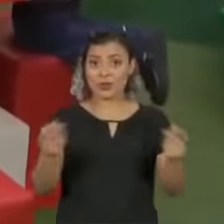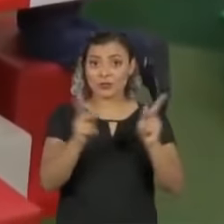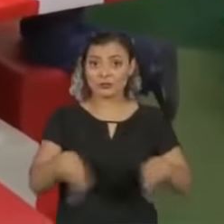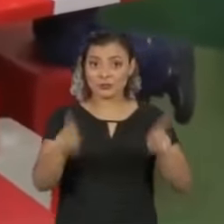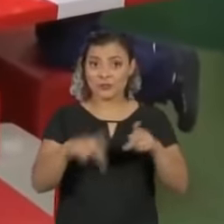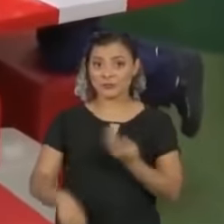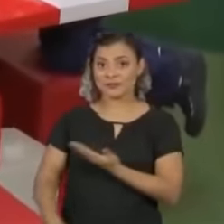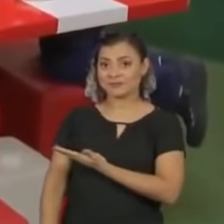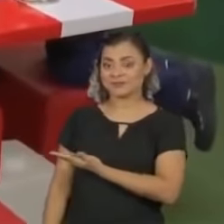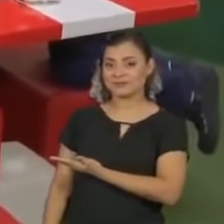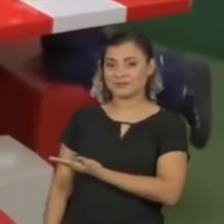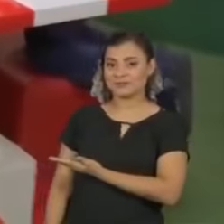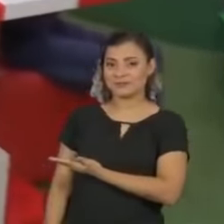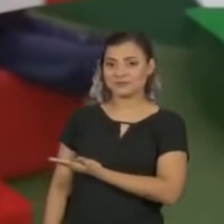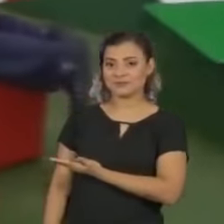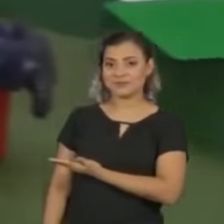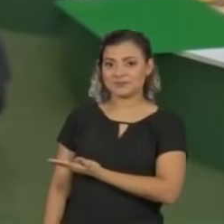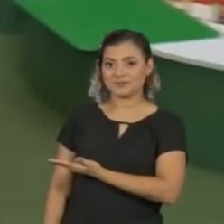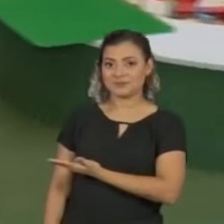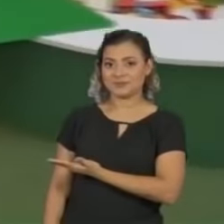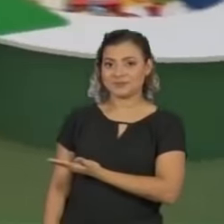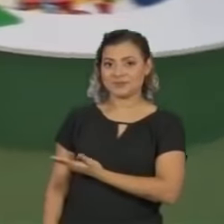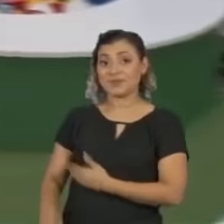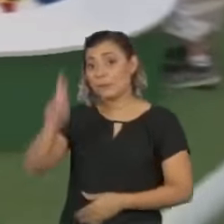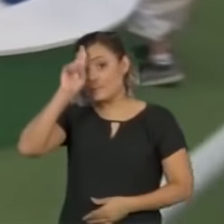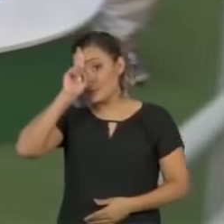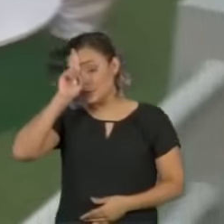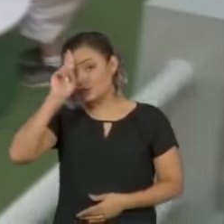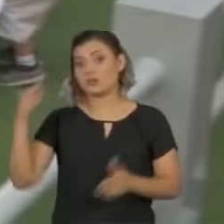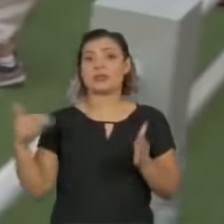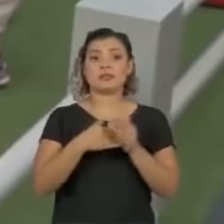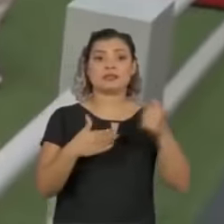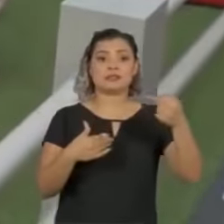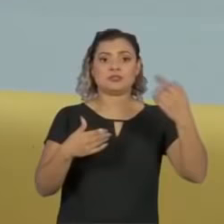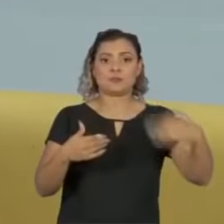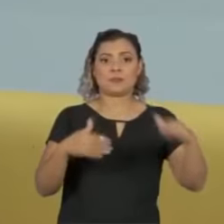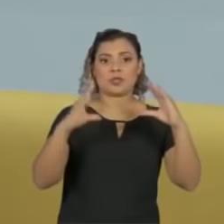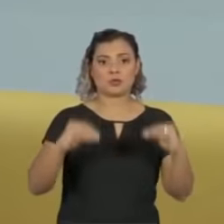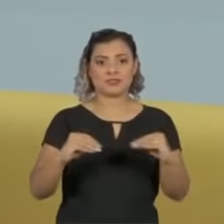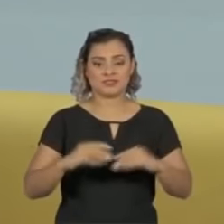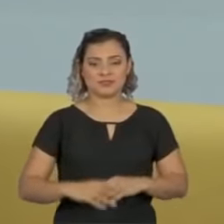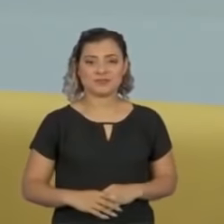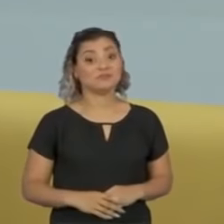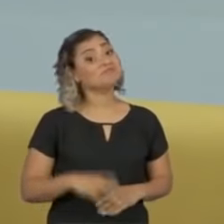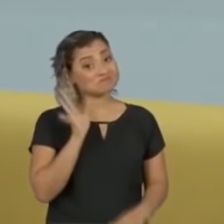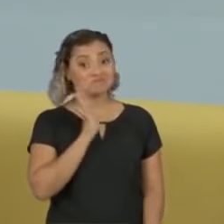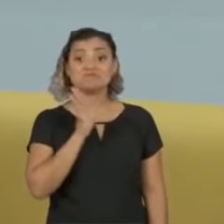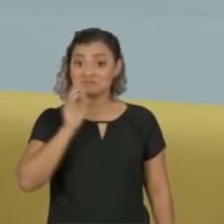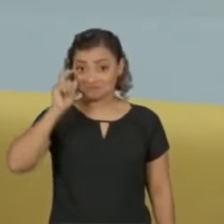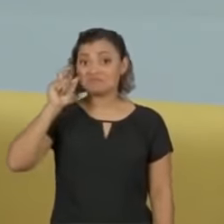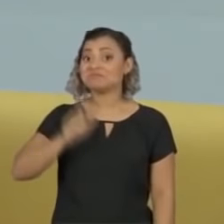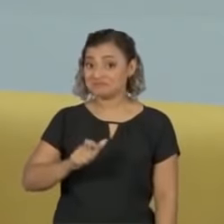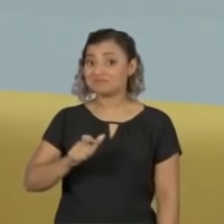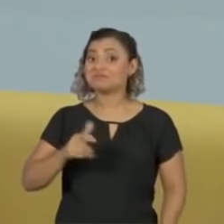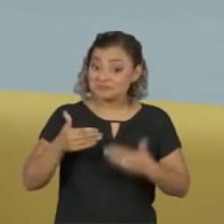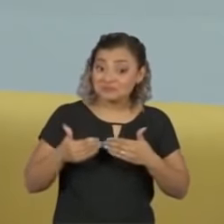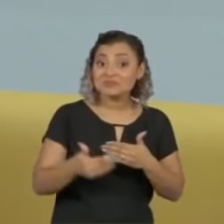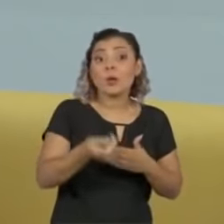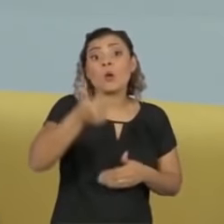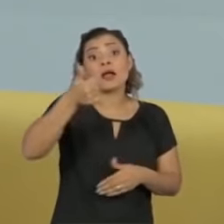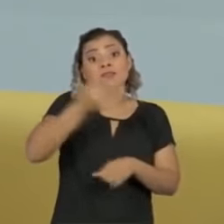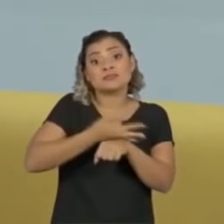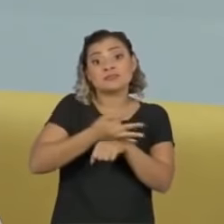de São Paulo, aberto do meio-dia até às 7h30 da noite. Joyce. Legal, hein? Últimos dias das férias ainda